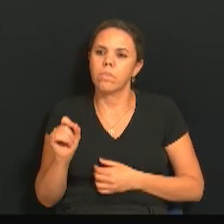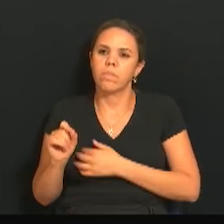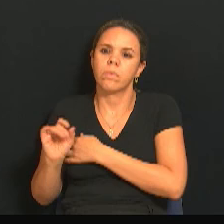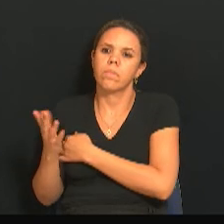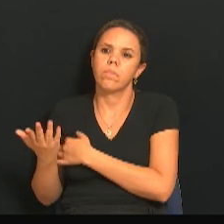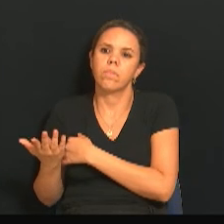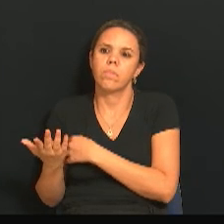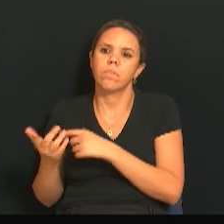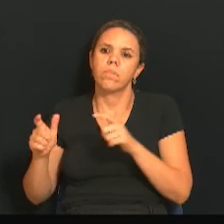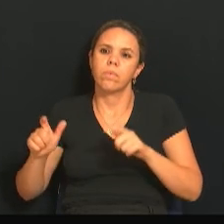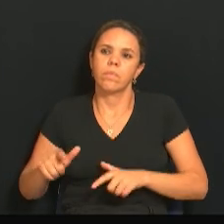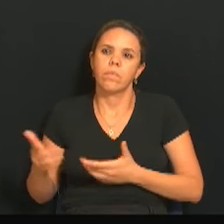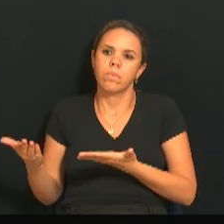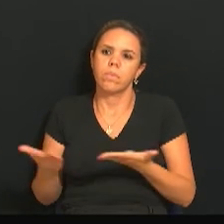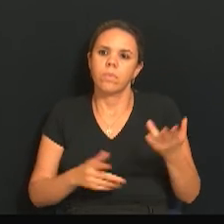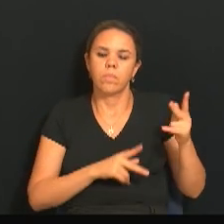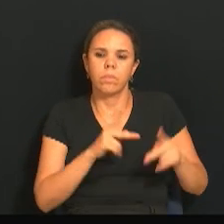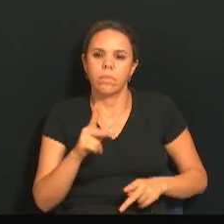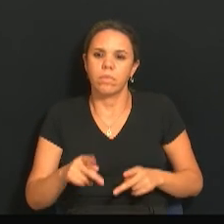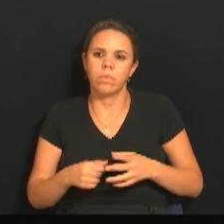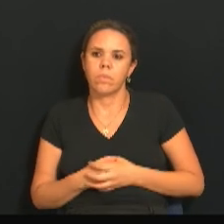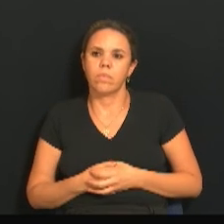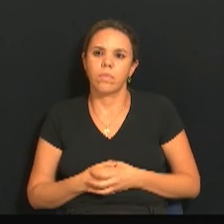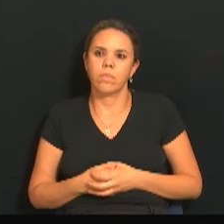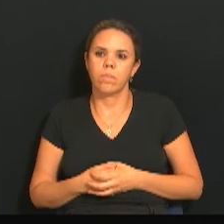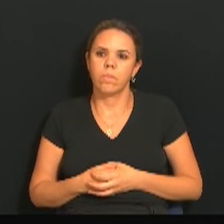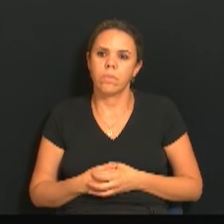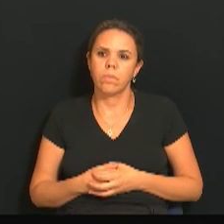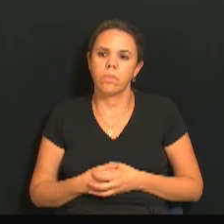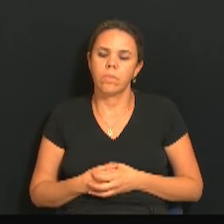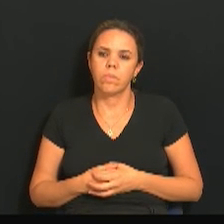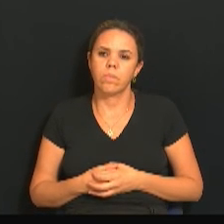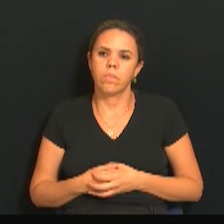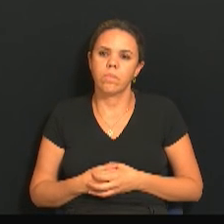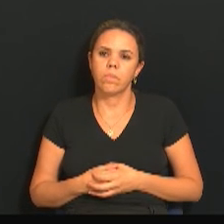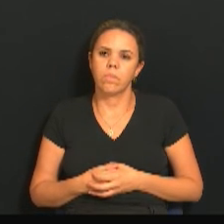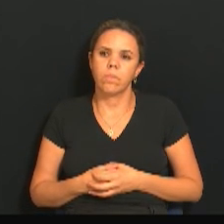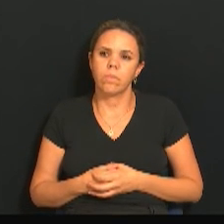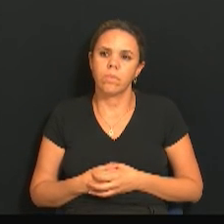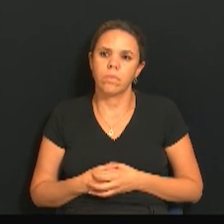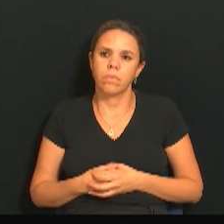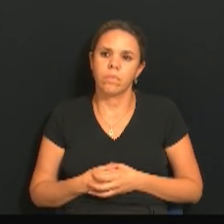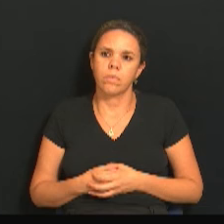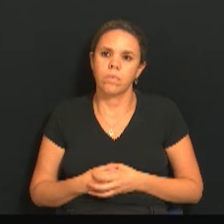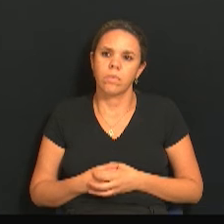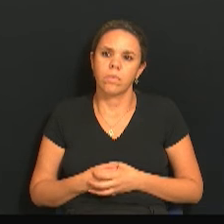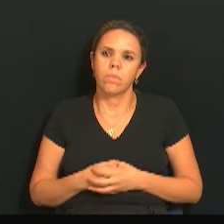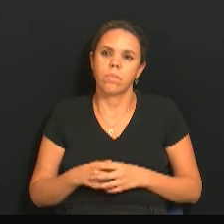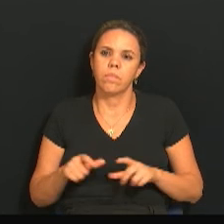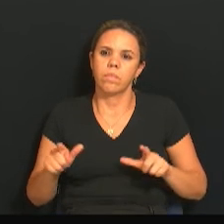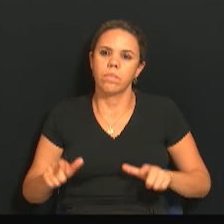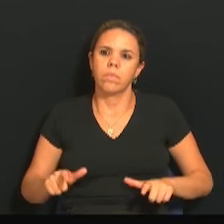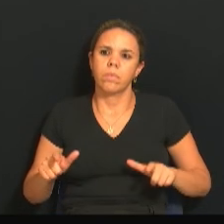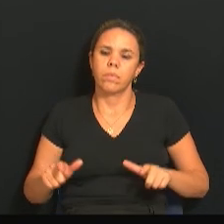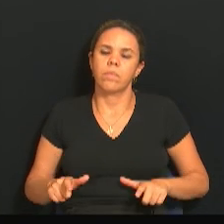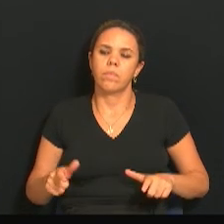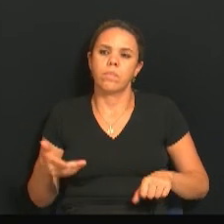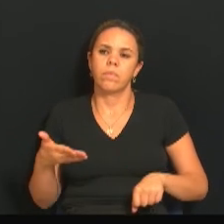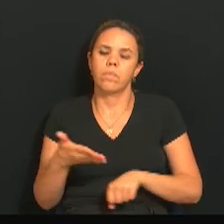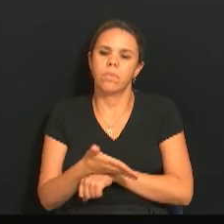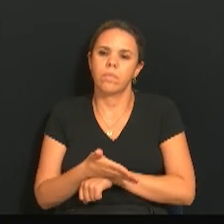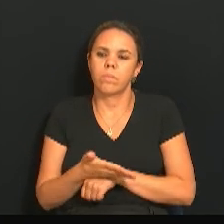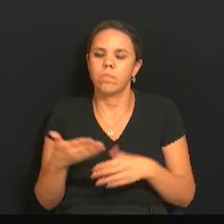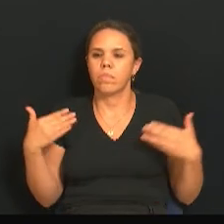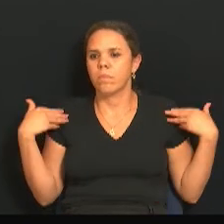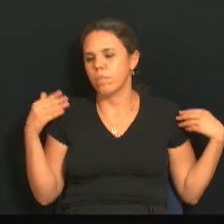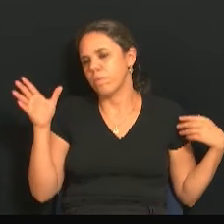onde a gente recebe as pessoas na nossa casa, que é a área de visita, vamos dizer assim. Então, tem que